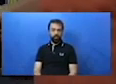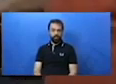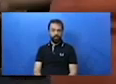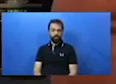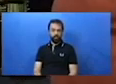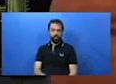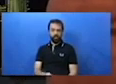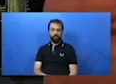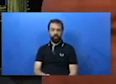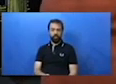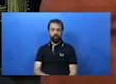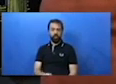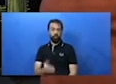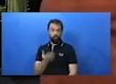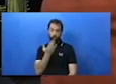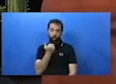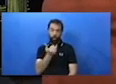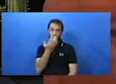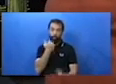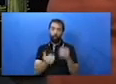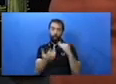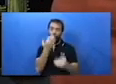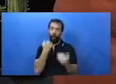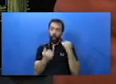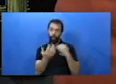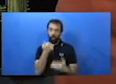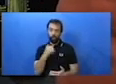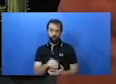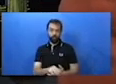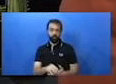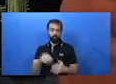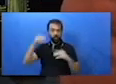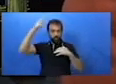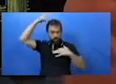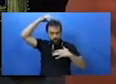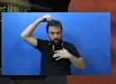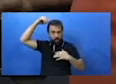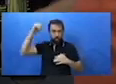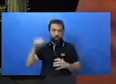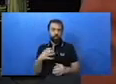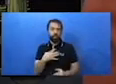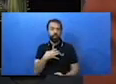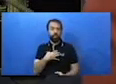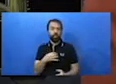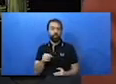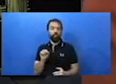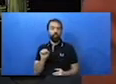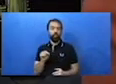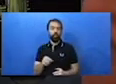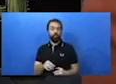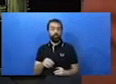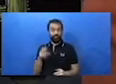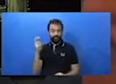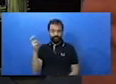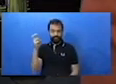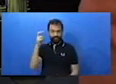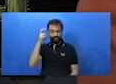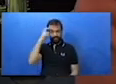Onde está o sapo? O sapo é o quê? Guloso. E o macaco? O que o macaco é?